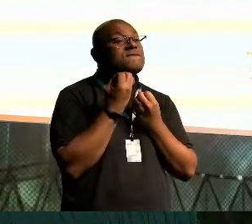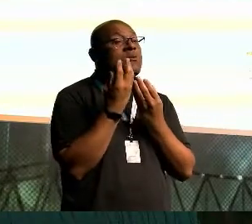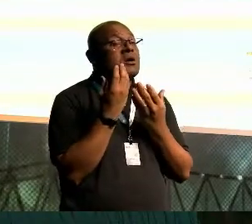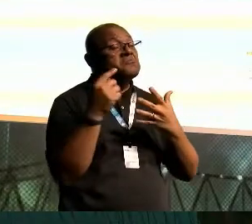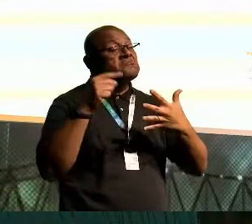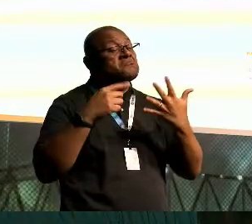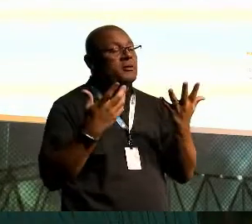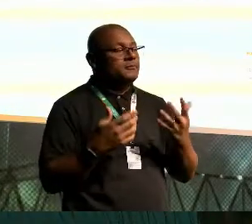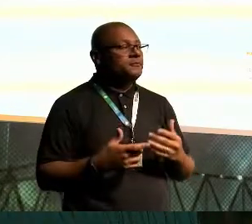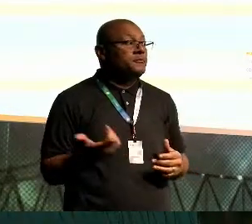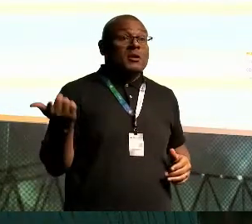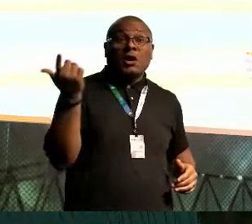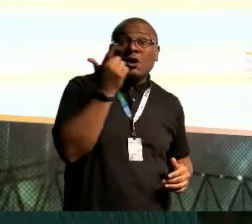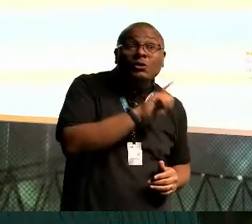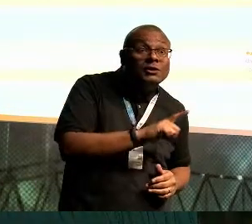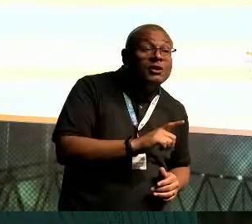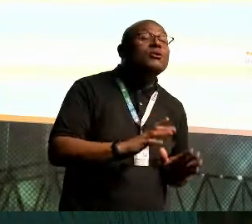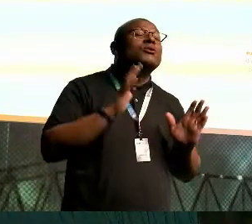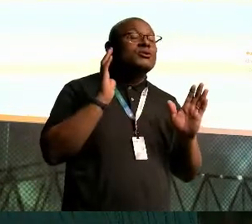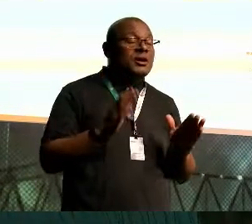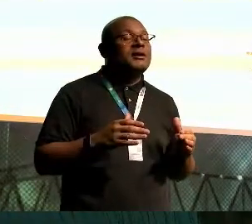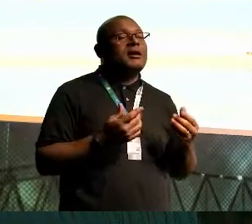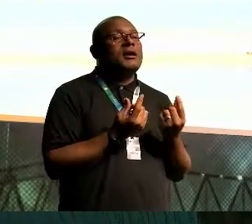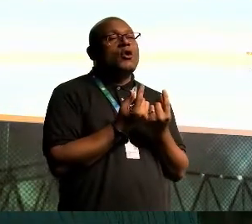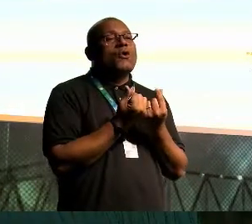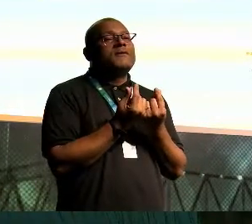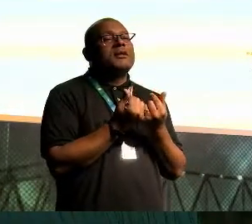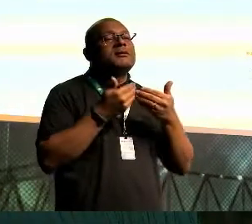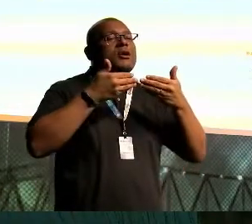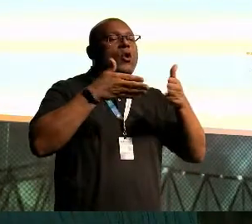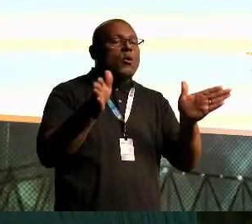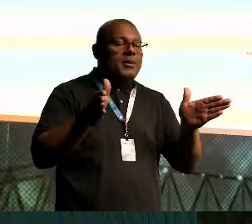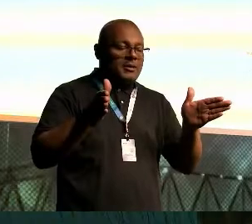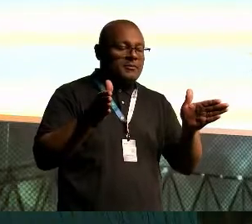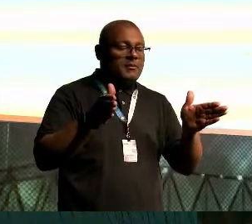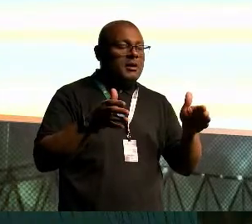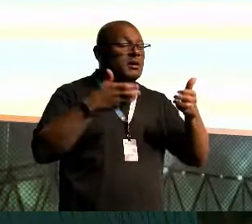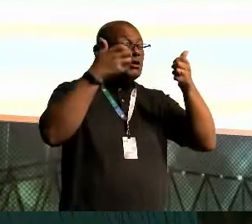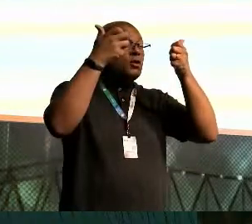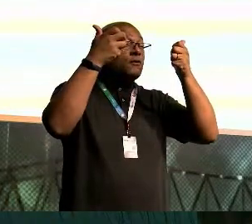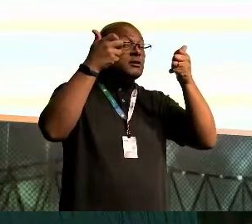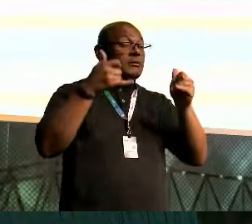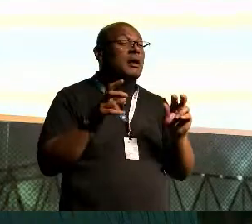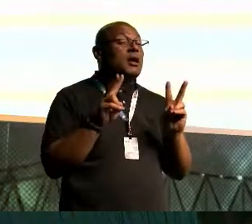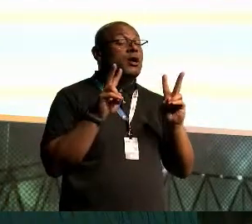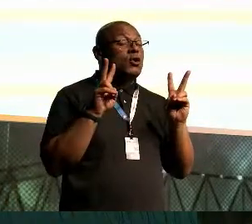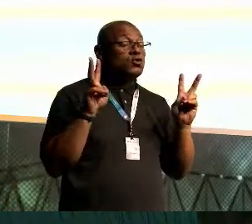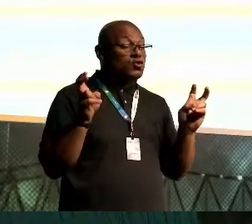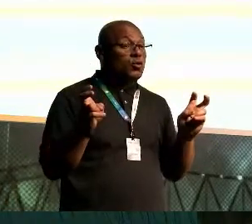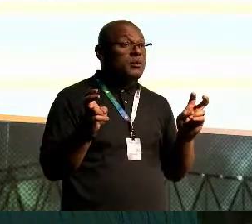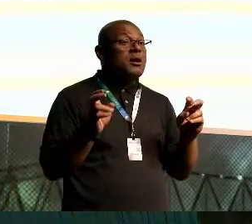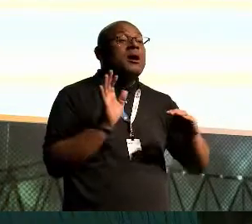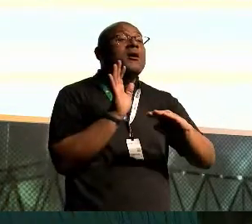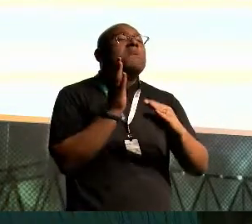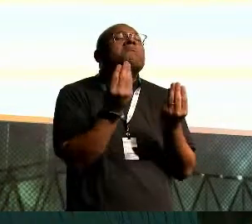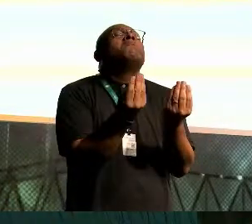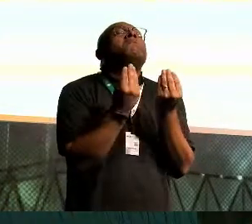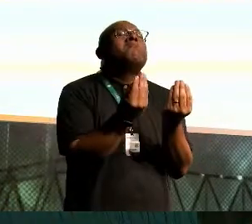Mas, se ele conseguiu, então, a gente tem o Open Finance, aí a gente vem aqui, vamos falar um pouquinho agora, então, dos benefícios.